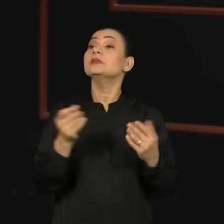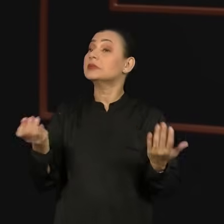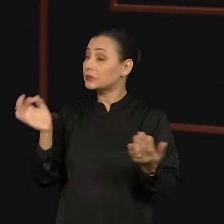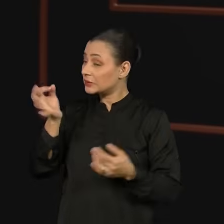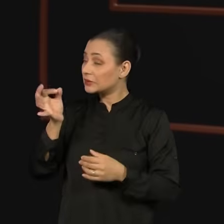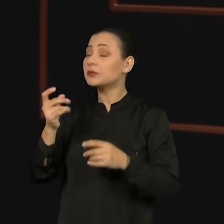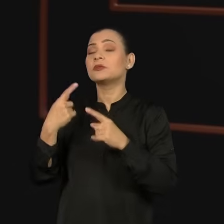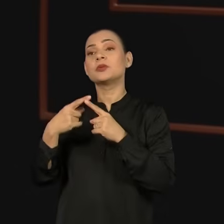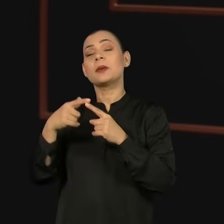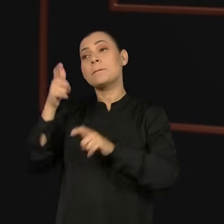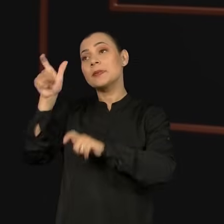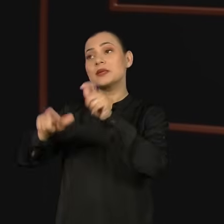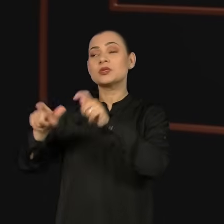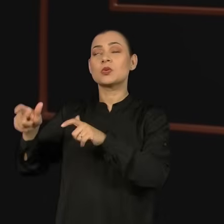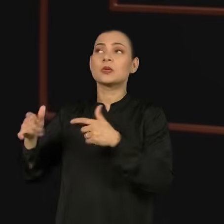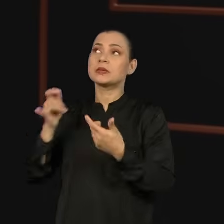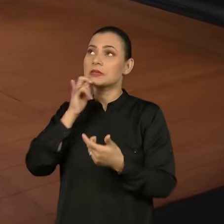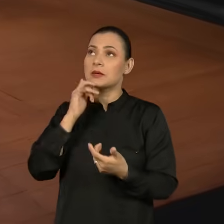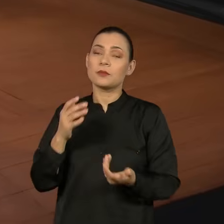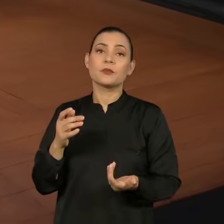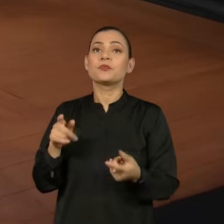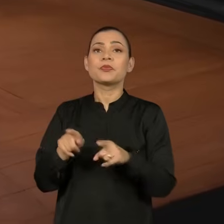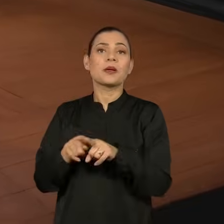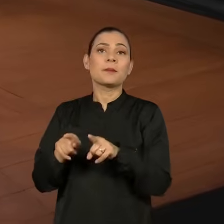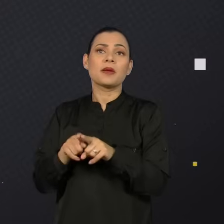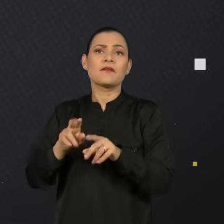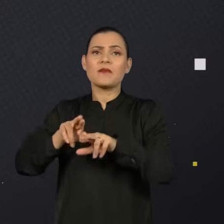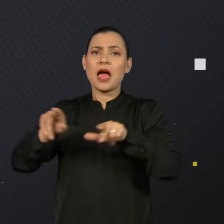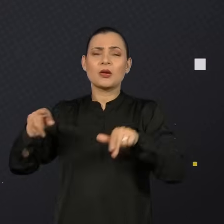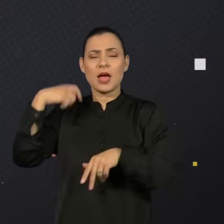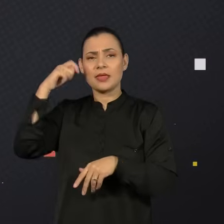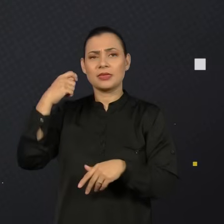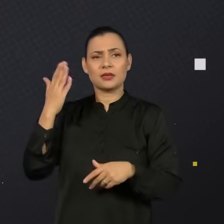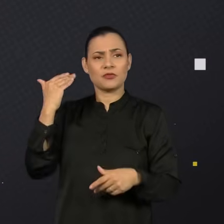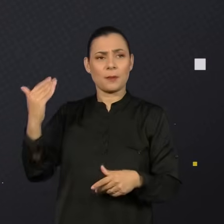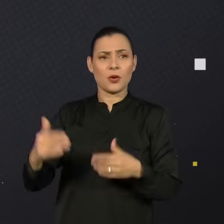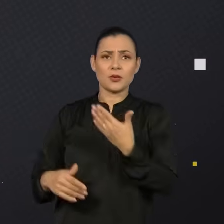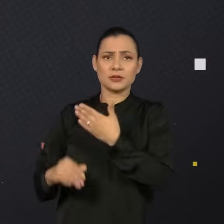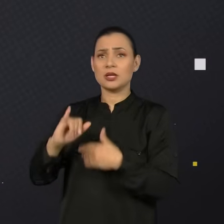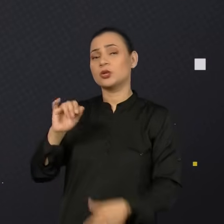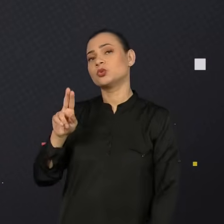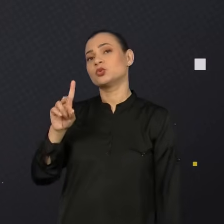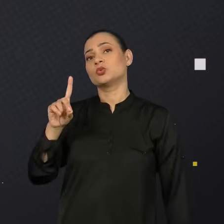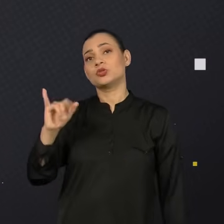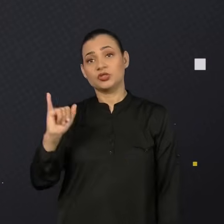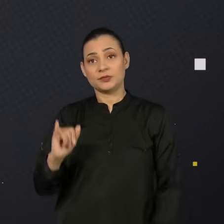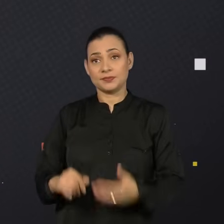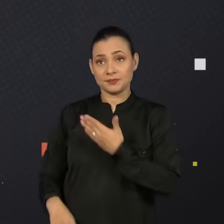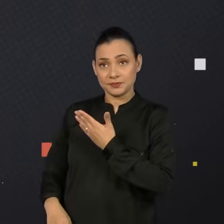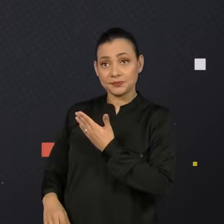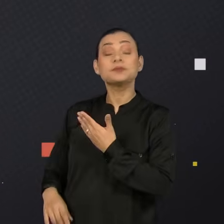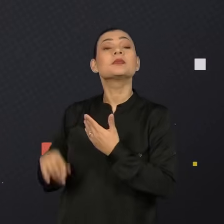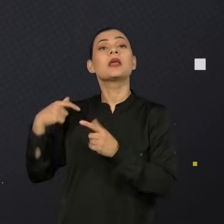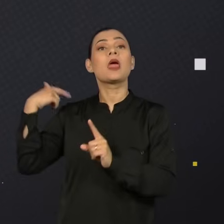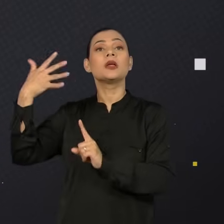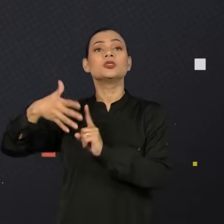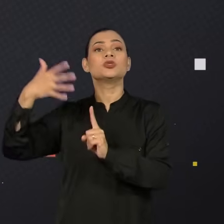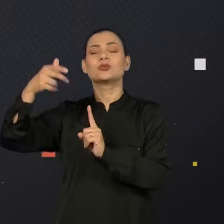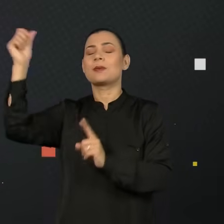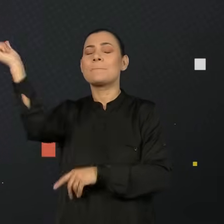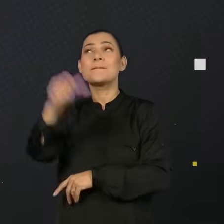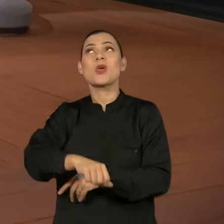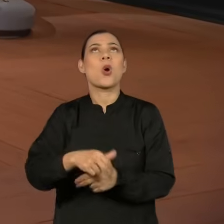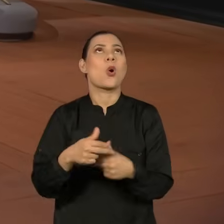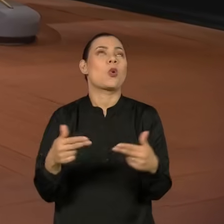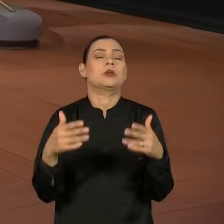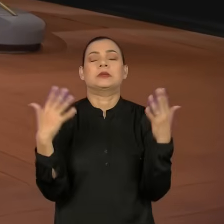como a Judi Dench, que é uma atriz, né? Ela falou que para ela ir fazer um discurso era pior, assim, era